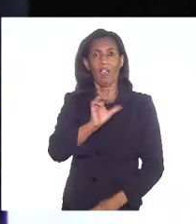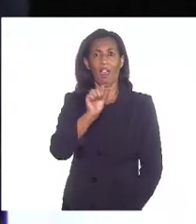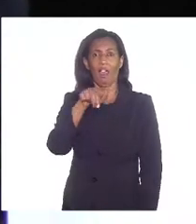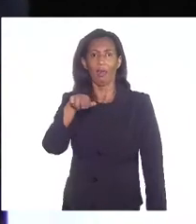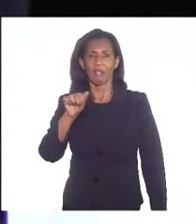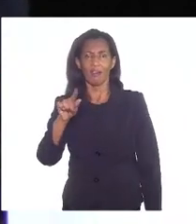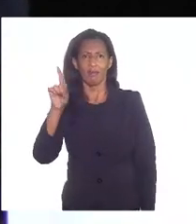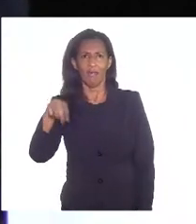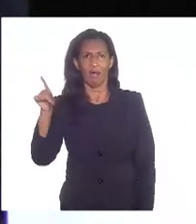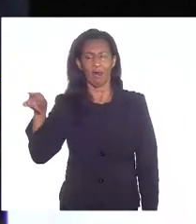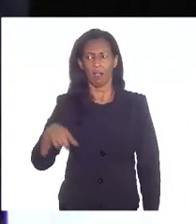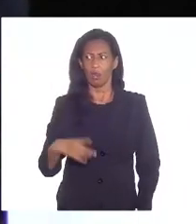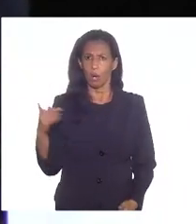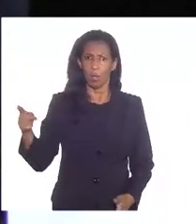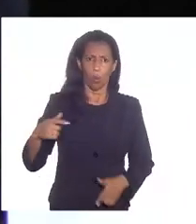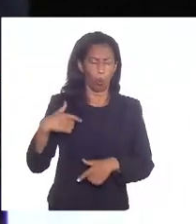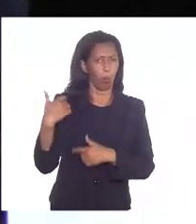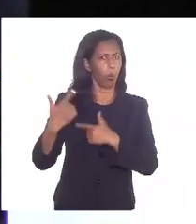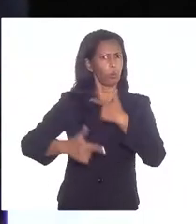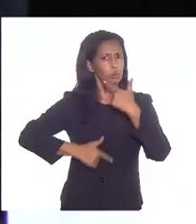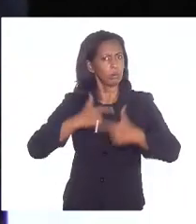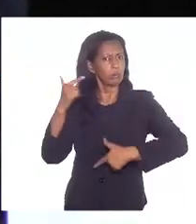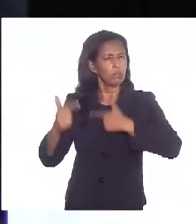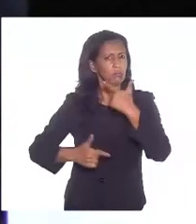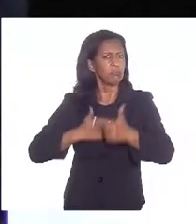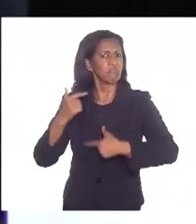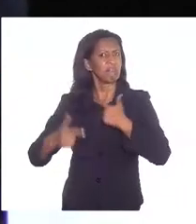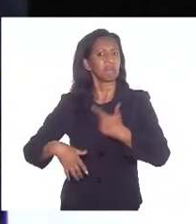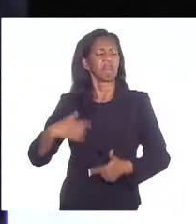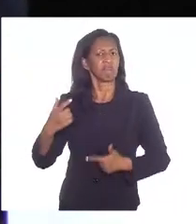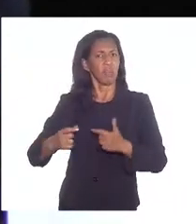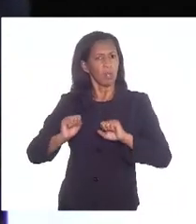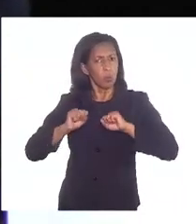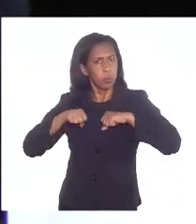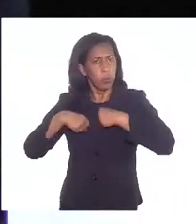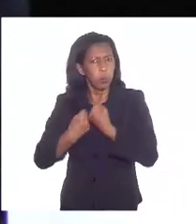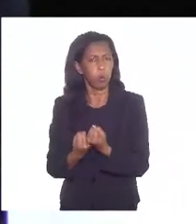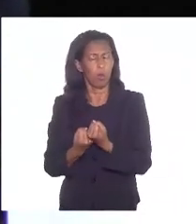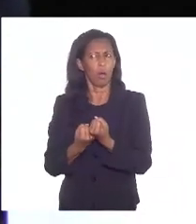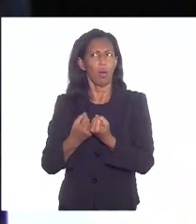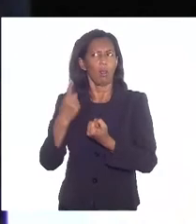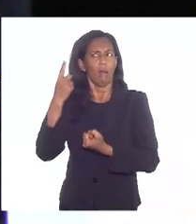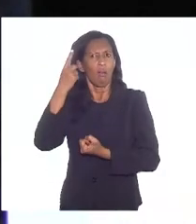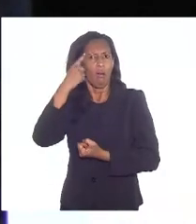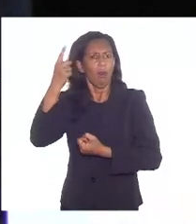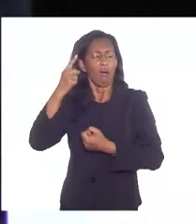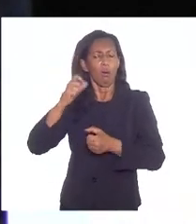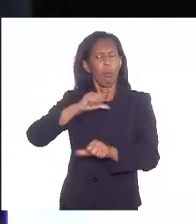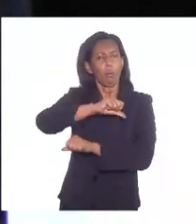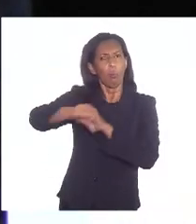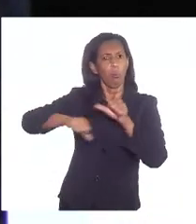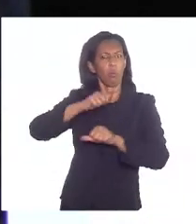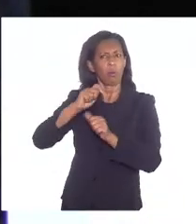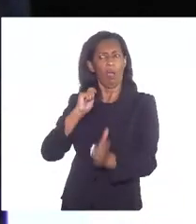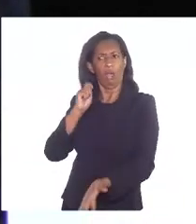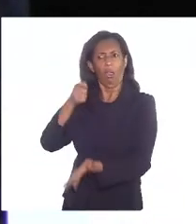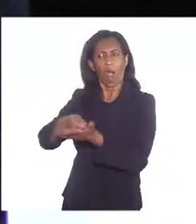uma luta grande também que travamos aqui na Assembleia para que a gente pudesse mudar a fórmula do pagamento dos